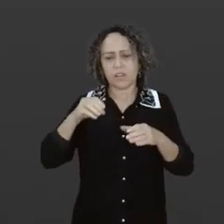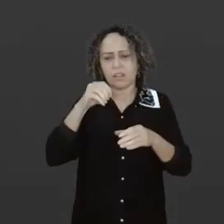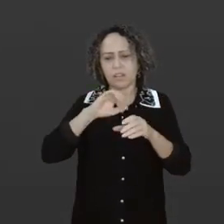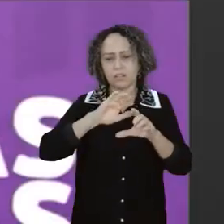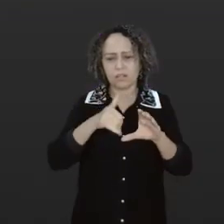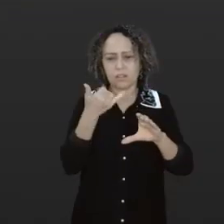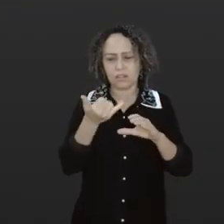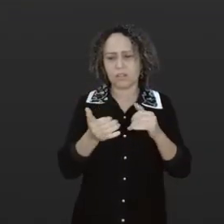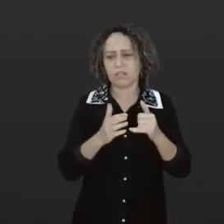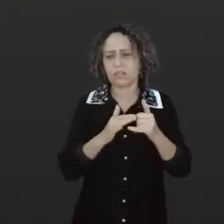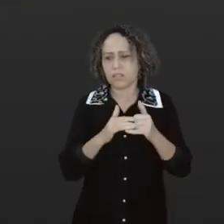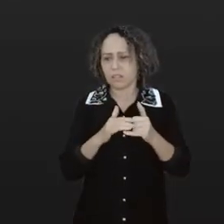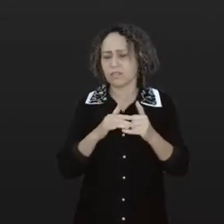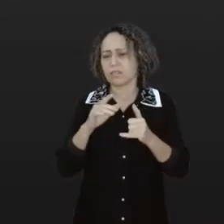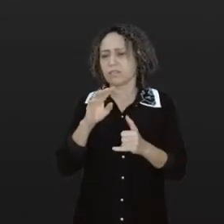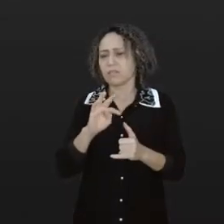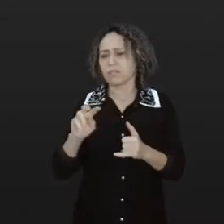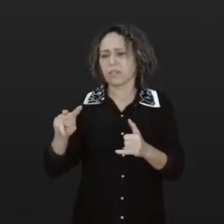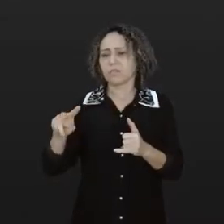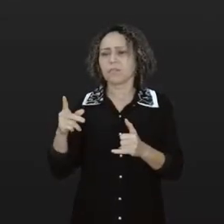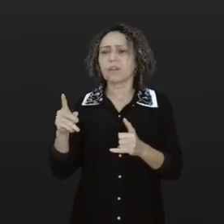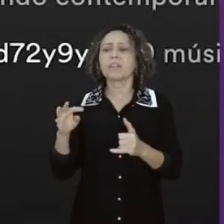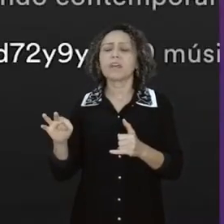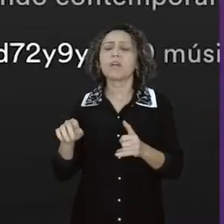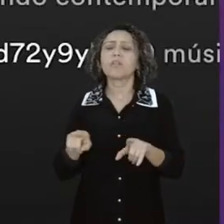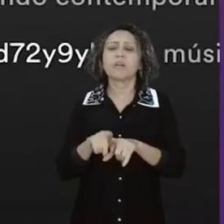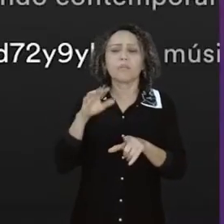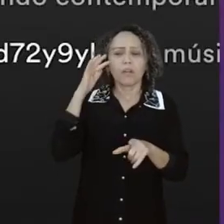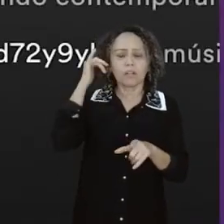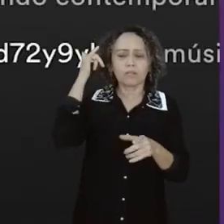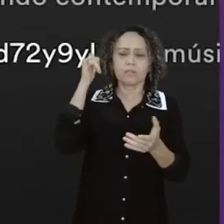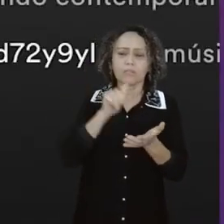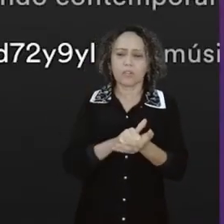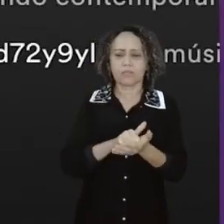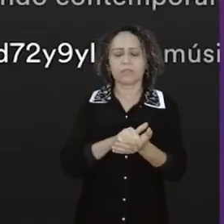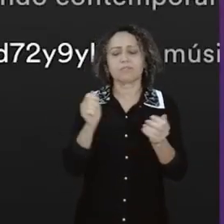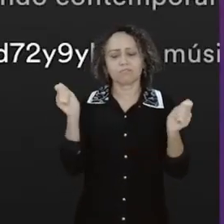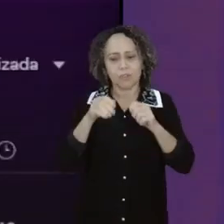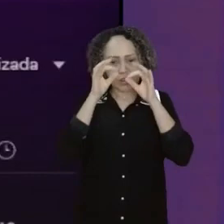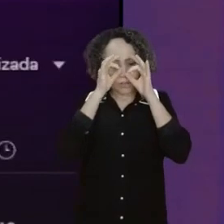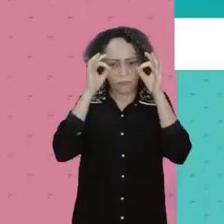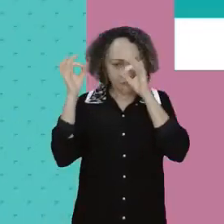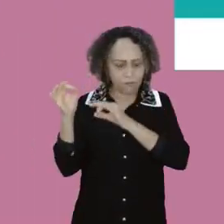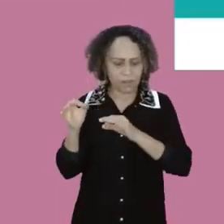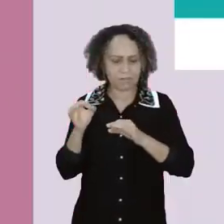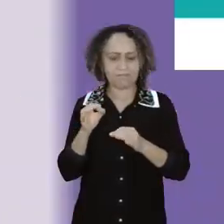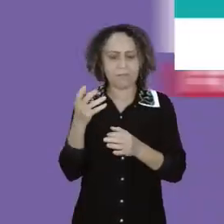PT no YouTube ou em formato de podcast no Spotify.